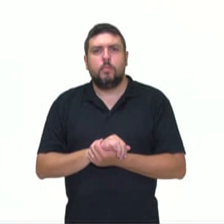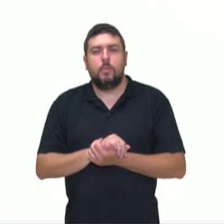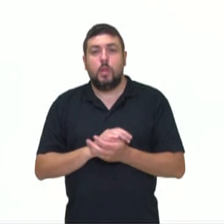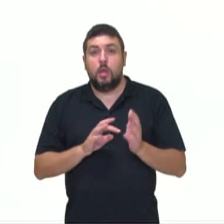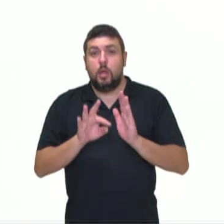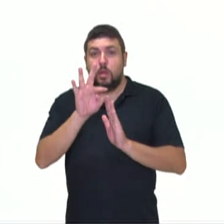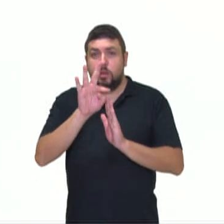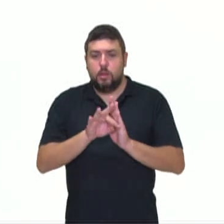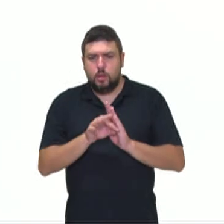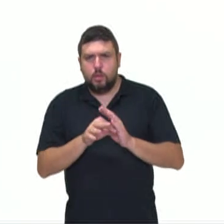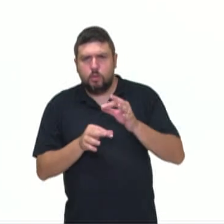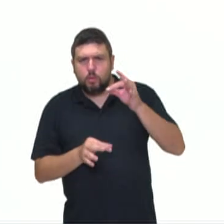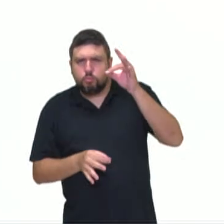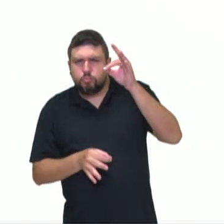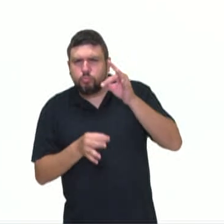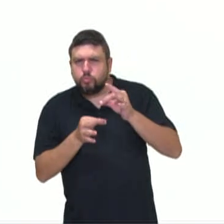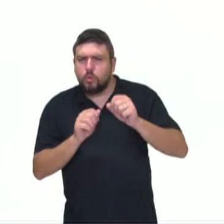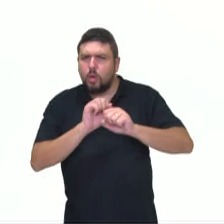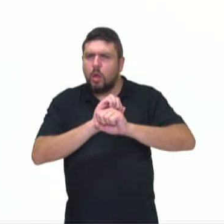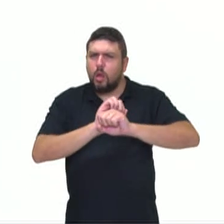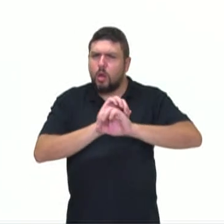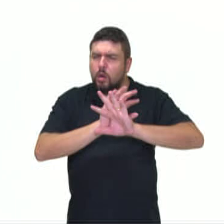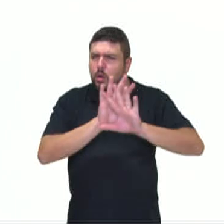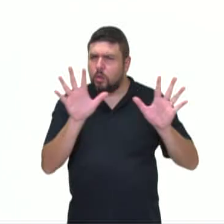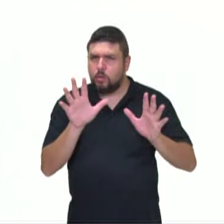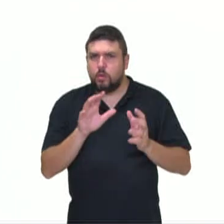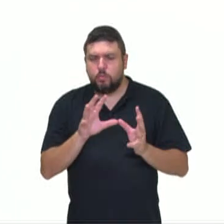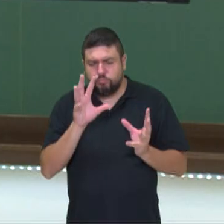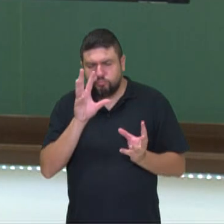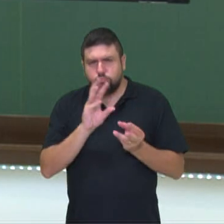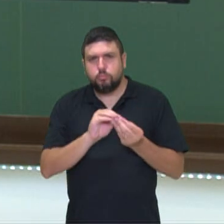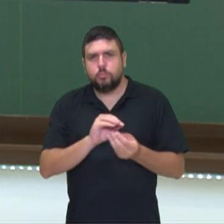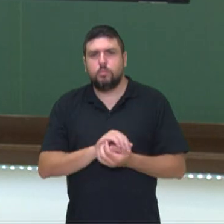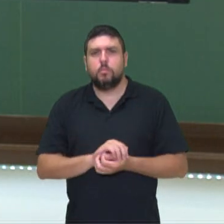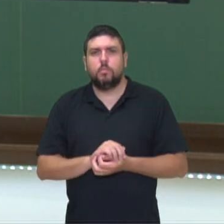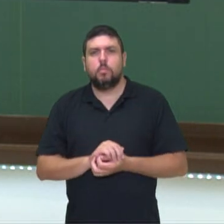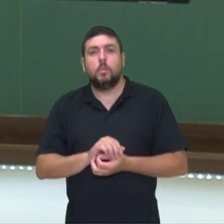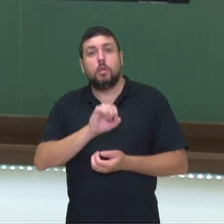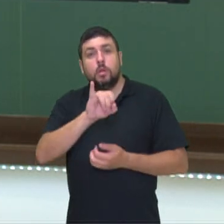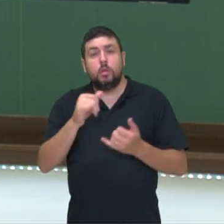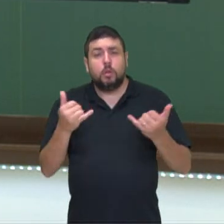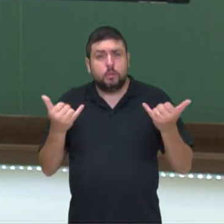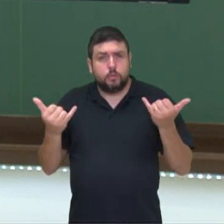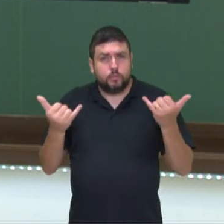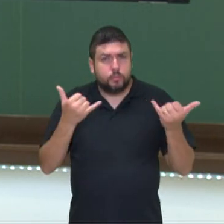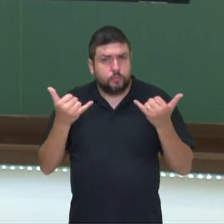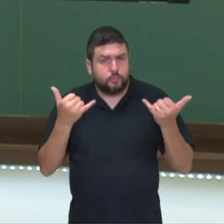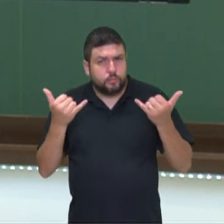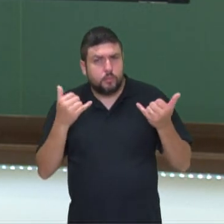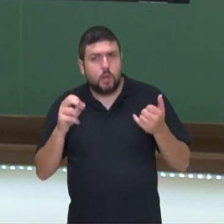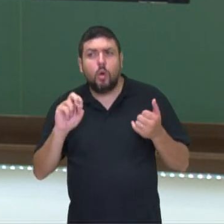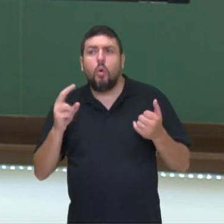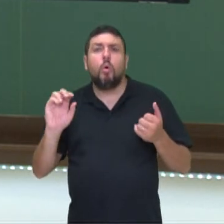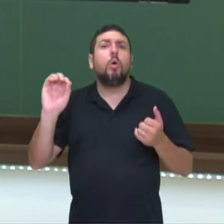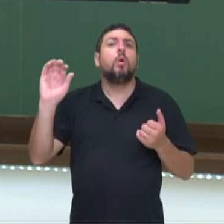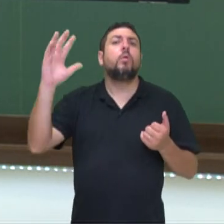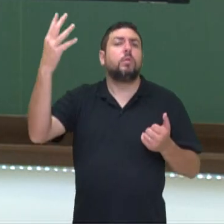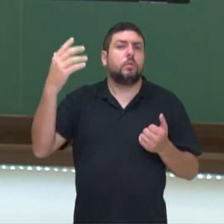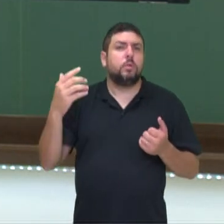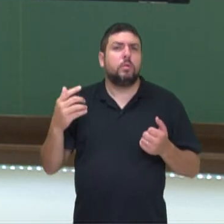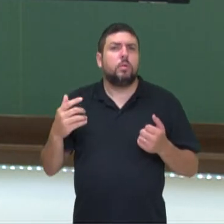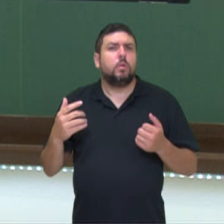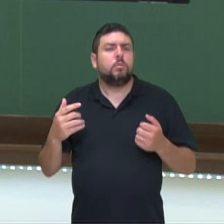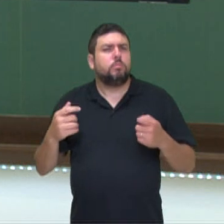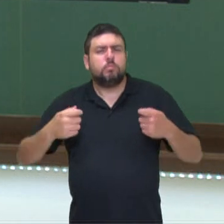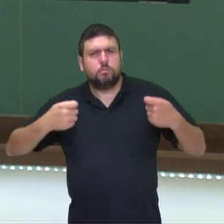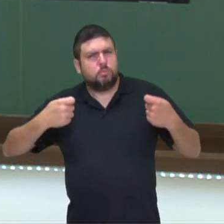curtos, claros e objetivos. Se o objetivo é informar, um tema ou um acontecimento, nós não